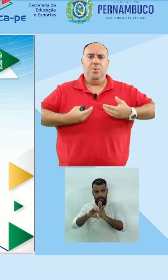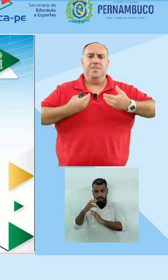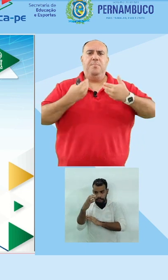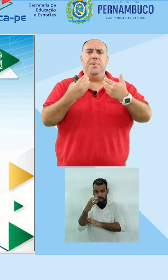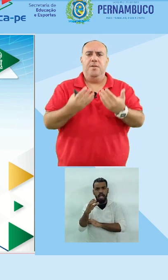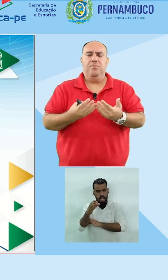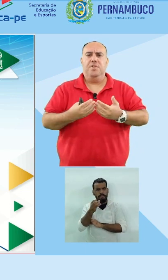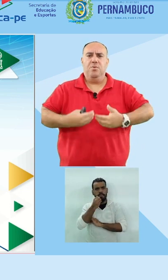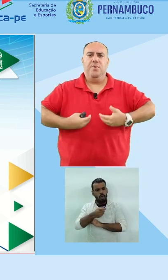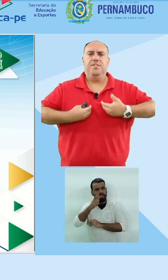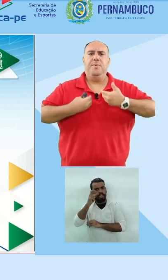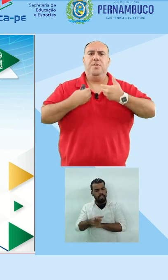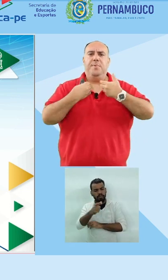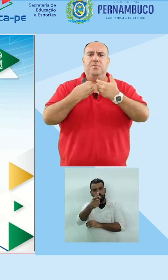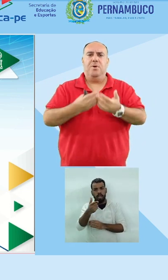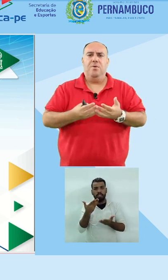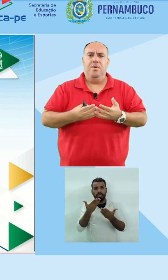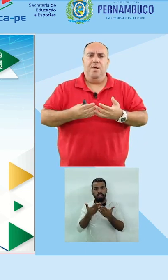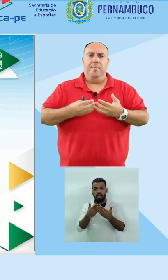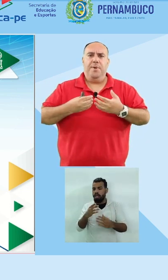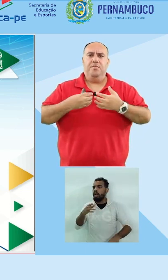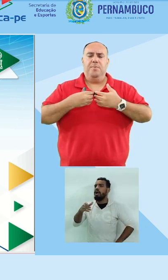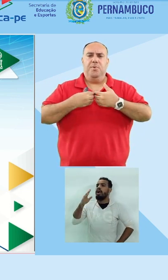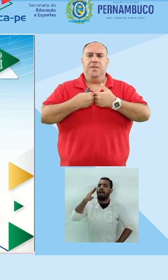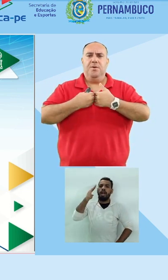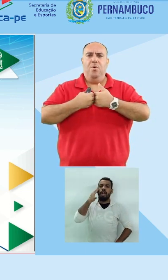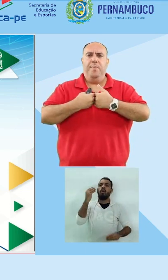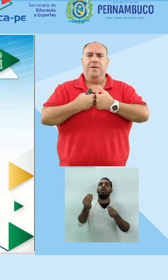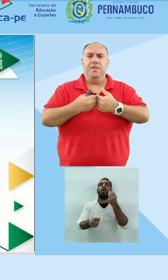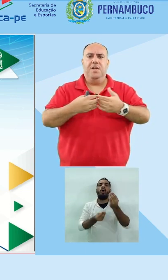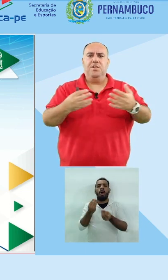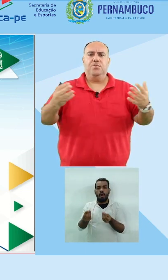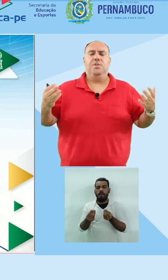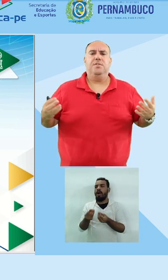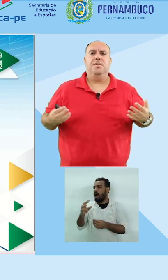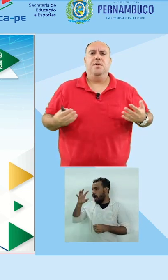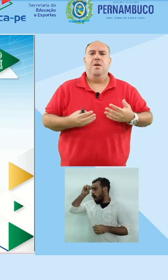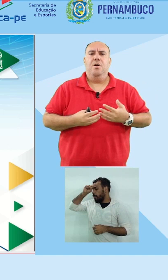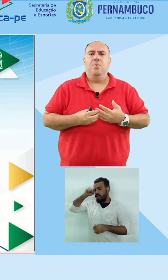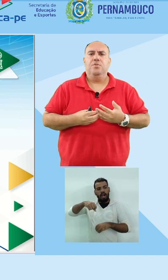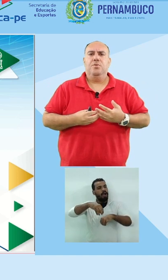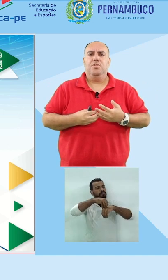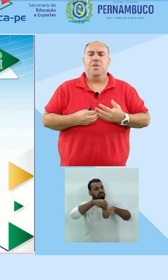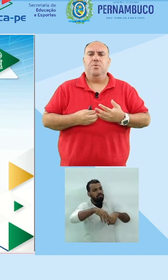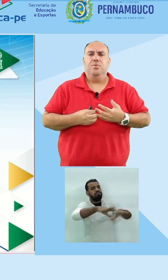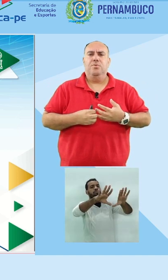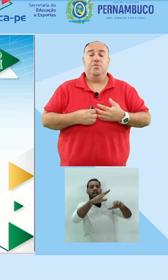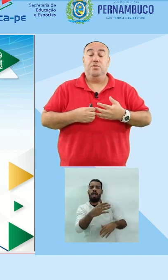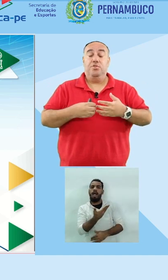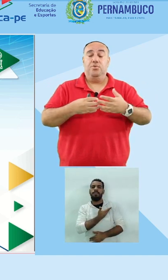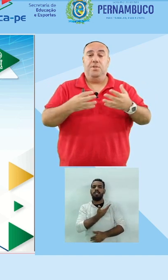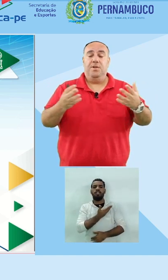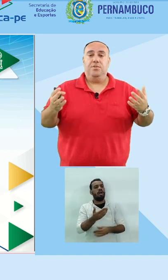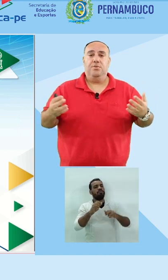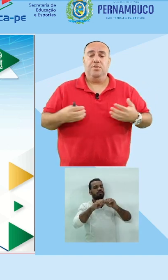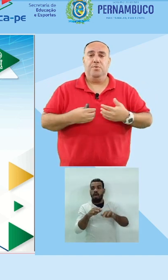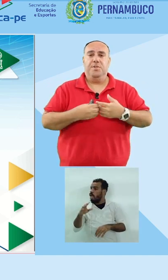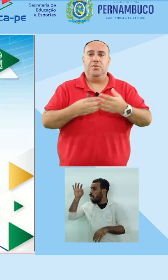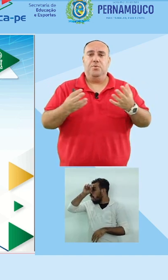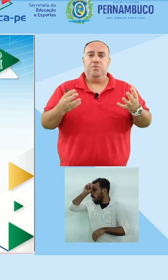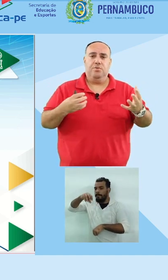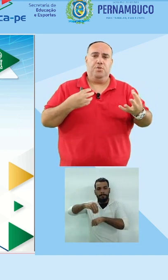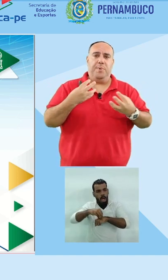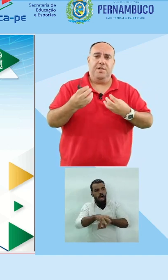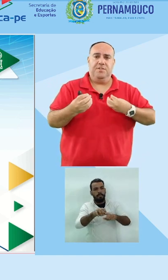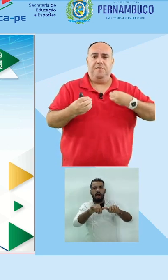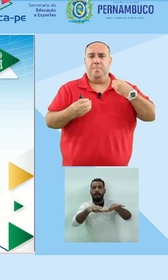promover o conhecimento, o seu conhecimento pessoal, para você poder compartilhar, estudante, com os outros alunos, os outros estudantes, com as outras